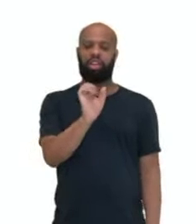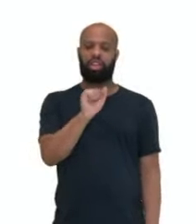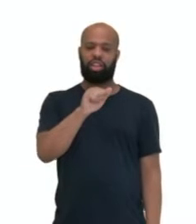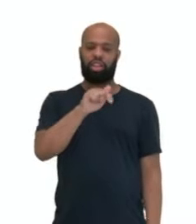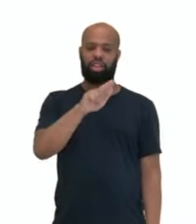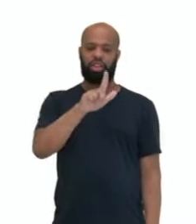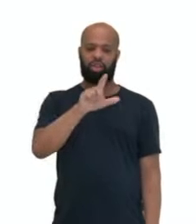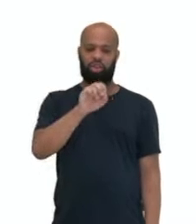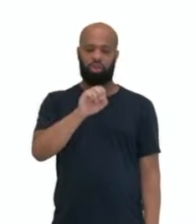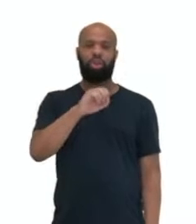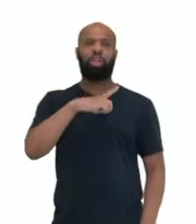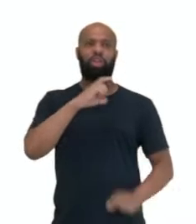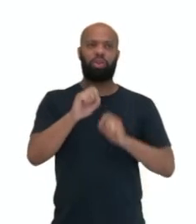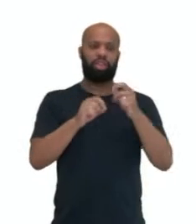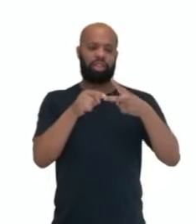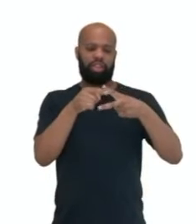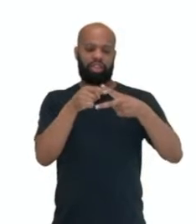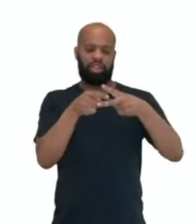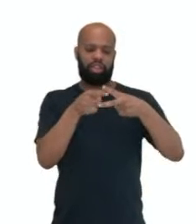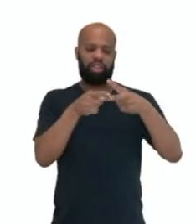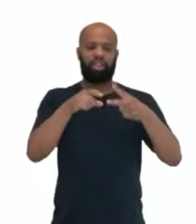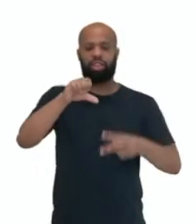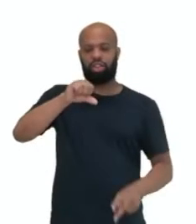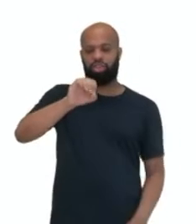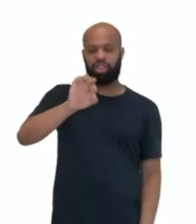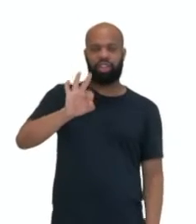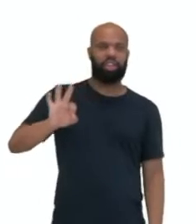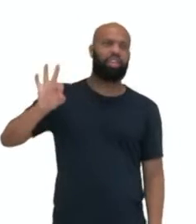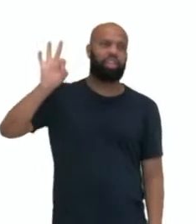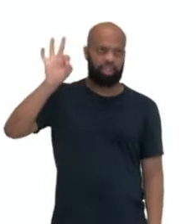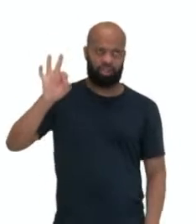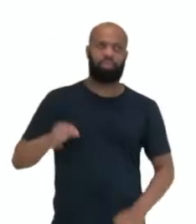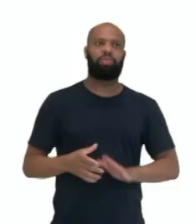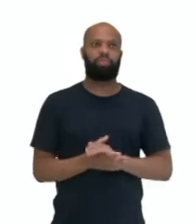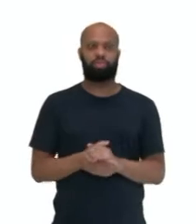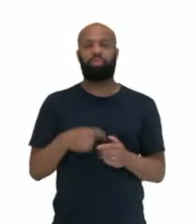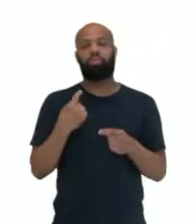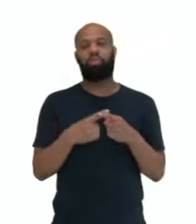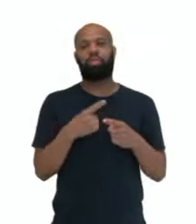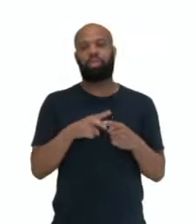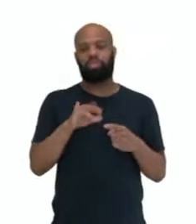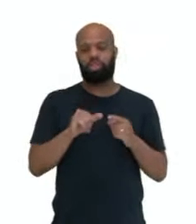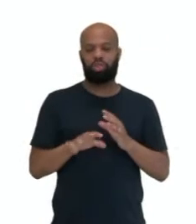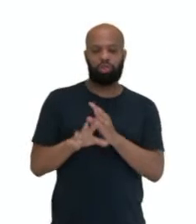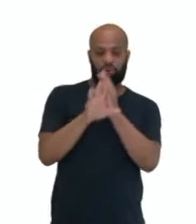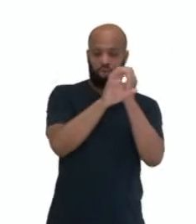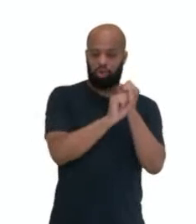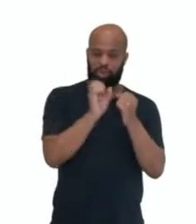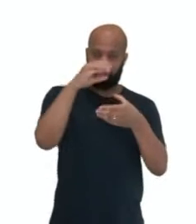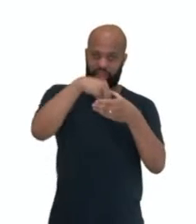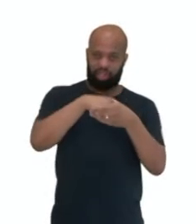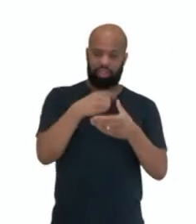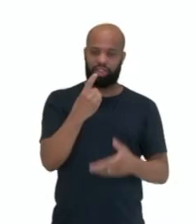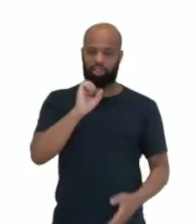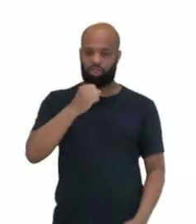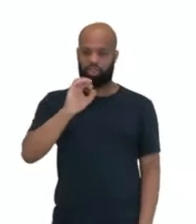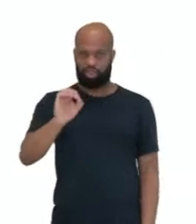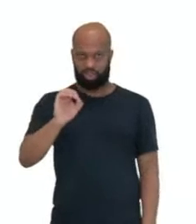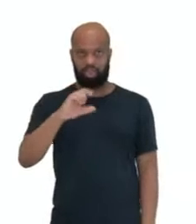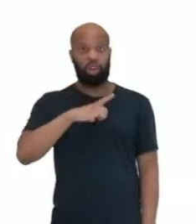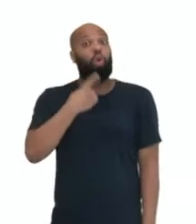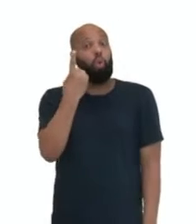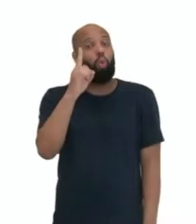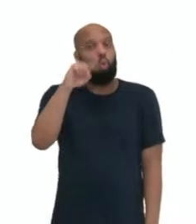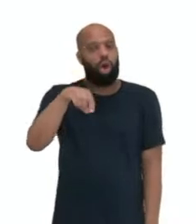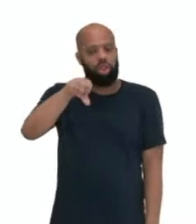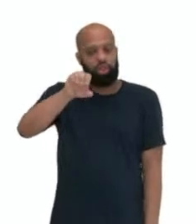90 graus, ok? Um só, porque é impossível que tenha dois, soma os ângulos internos, tem que fechar 180, então é um só, tá